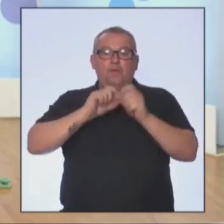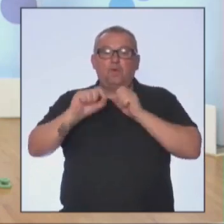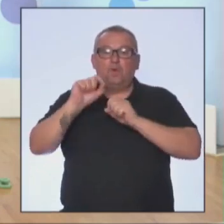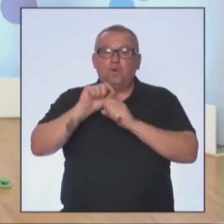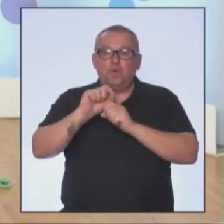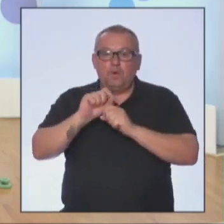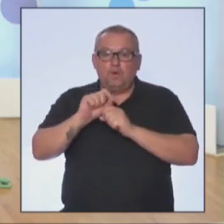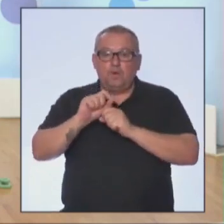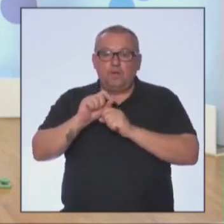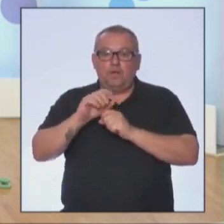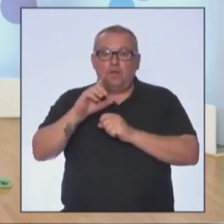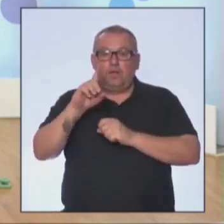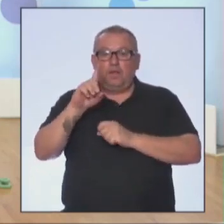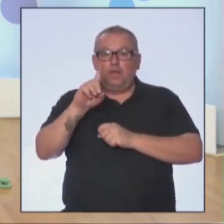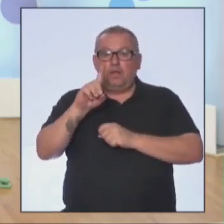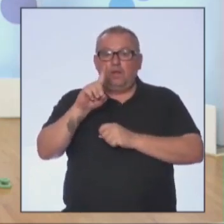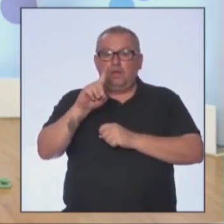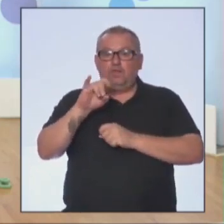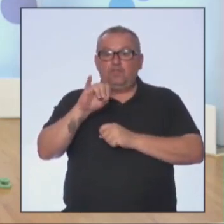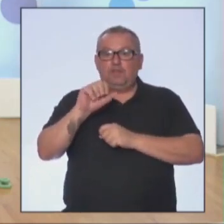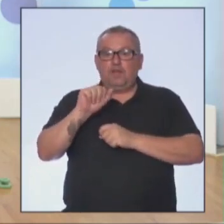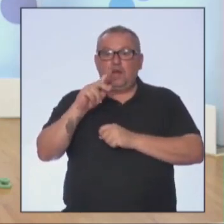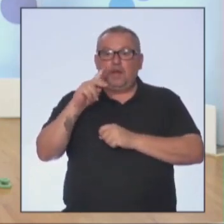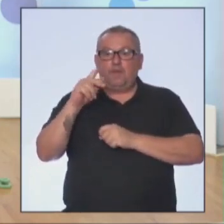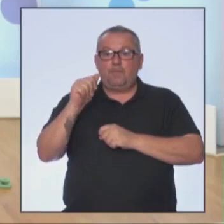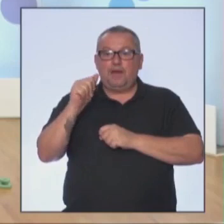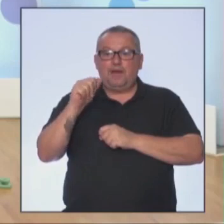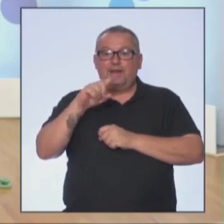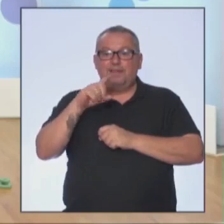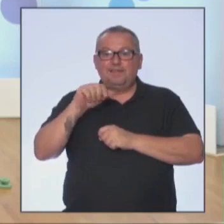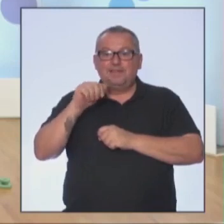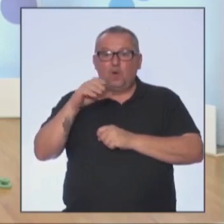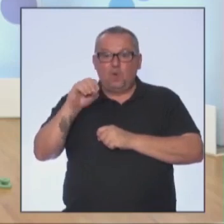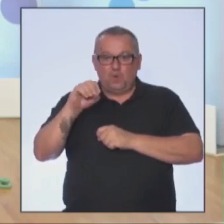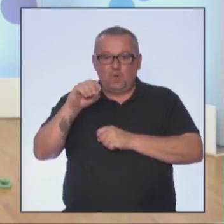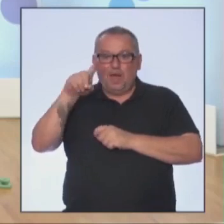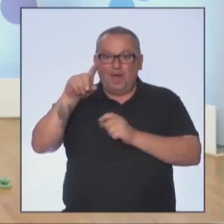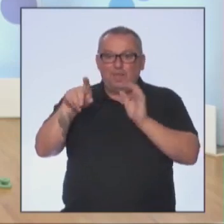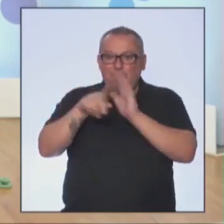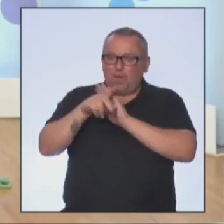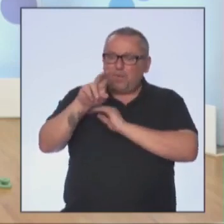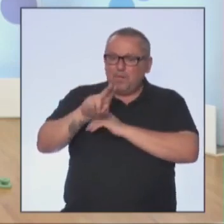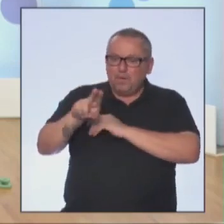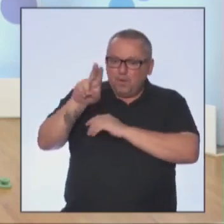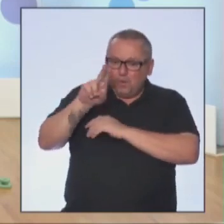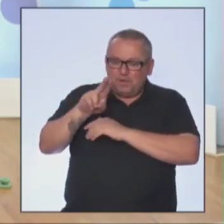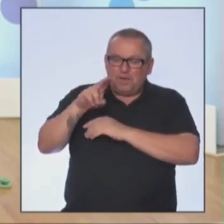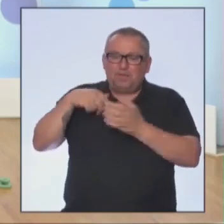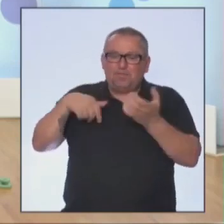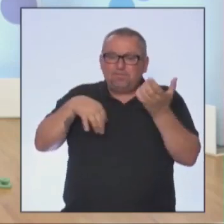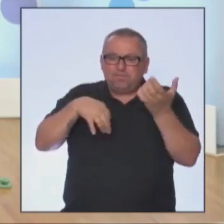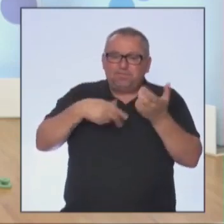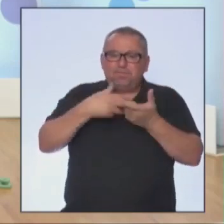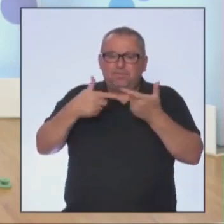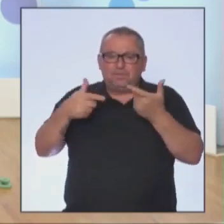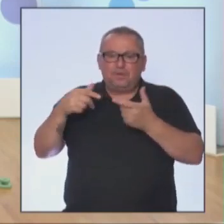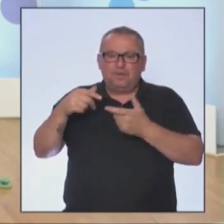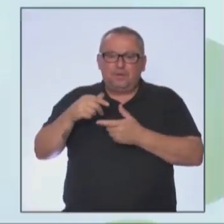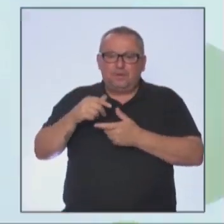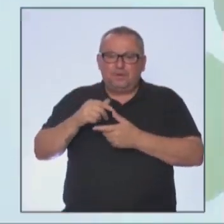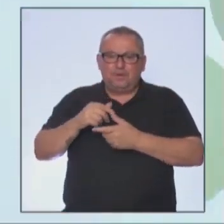nosso diapasão. Fala aí, Francisco. Diapasão. Diapasão. Ele basicamente vai emitir uma nota musical, que é essa